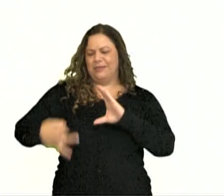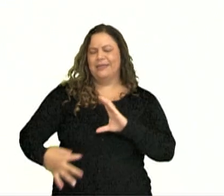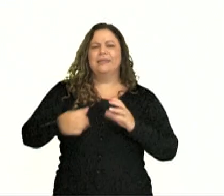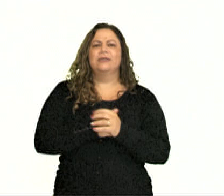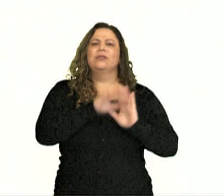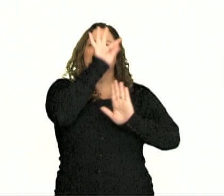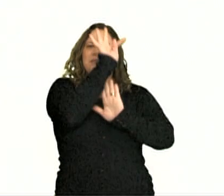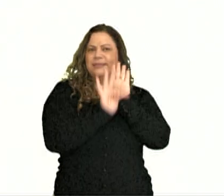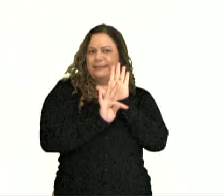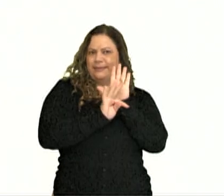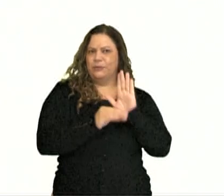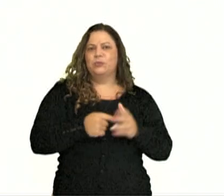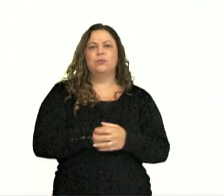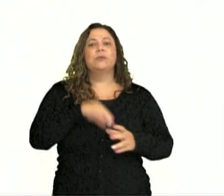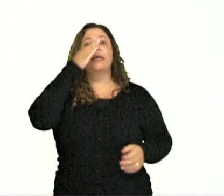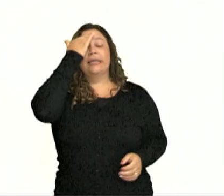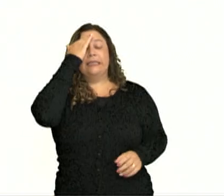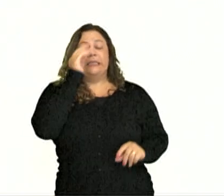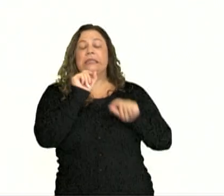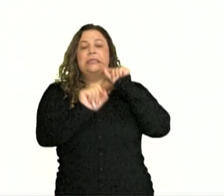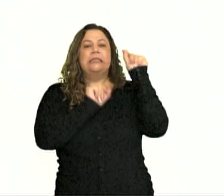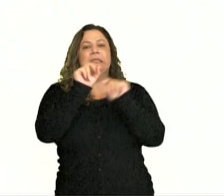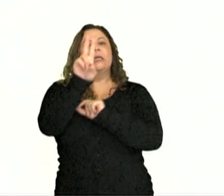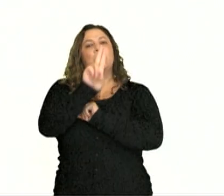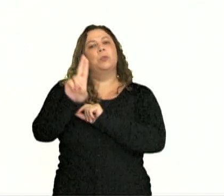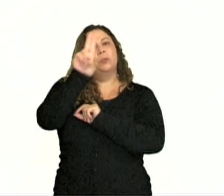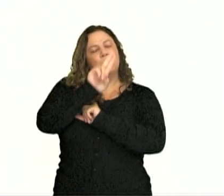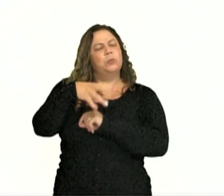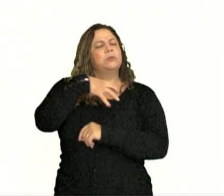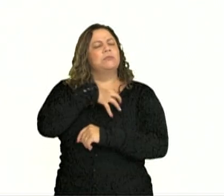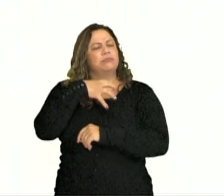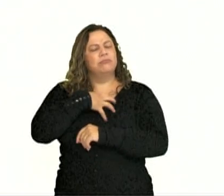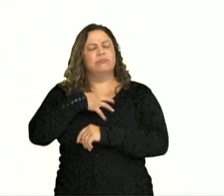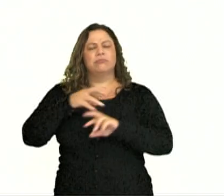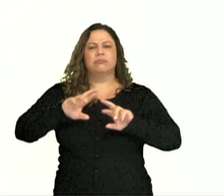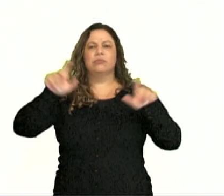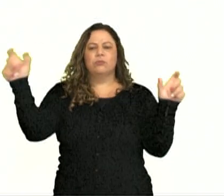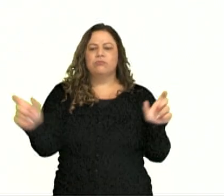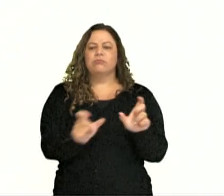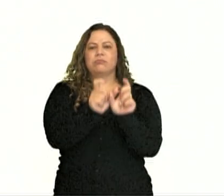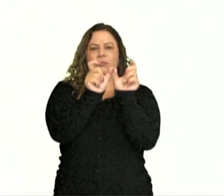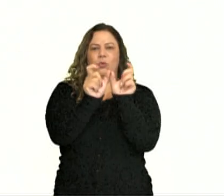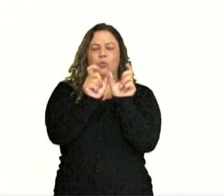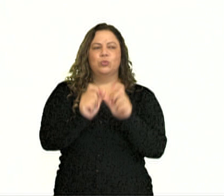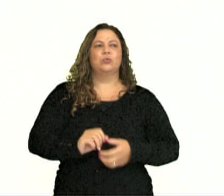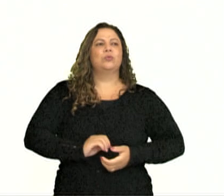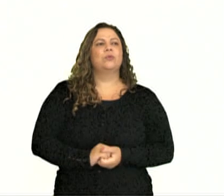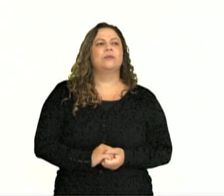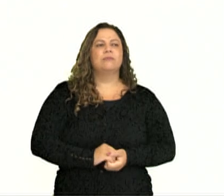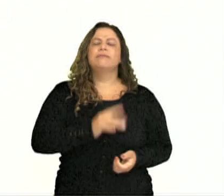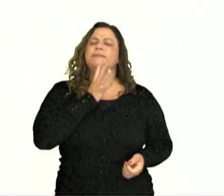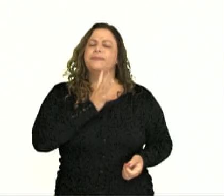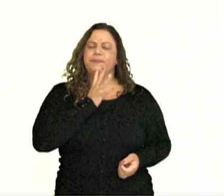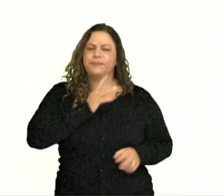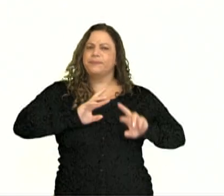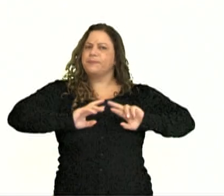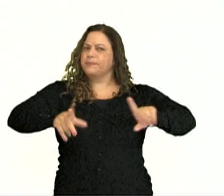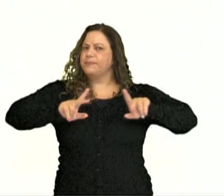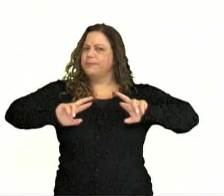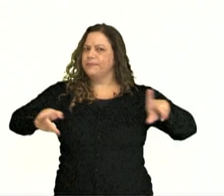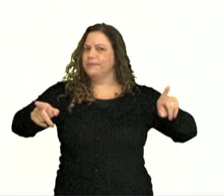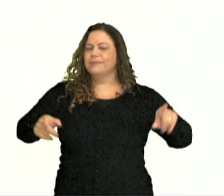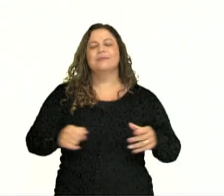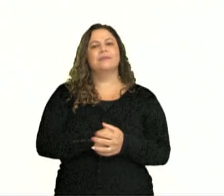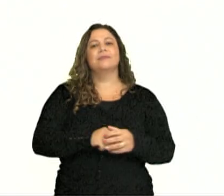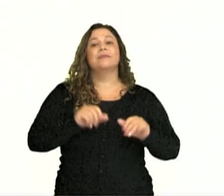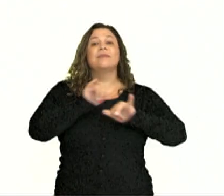texto. Compreender o uso e efeito de sentido de conjunções. Reconhecer a diferença